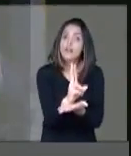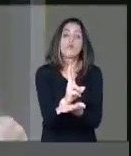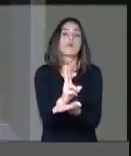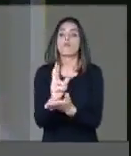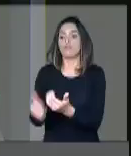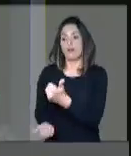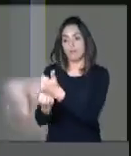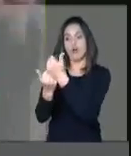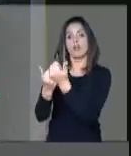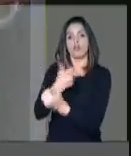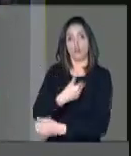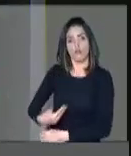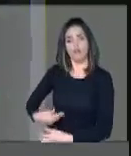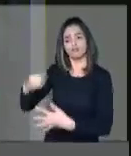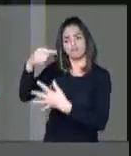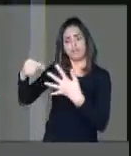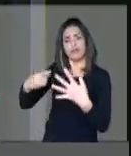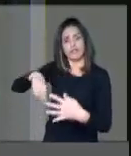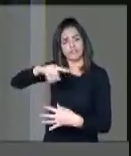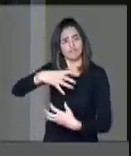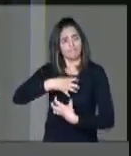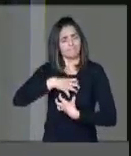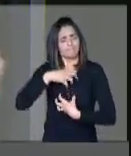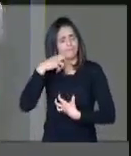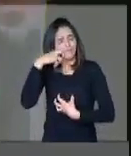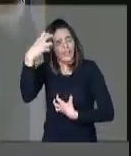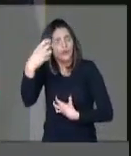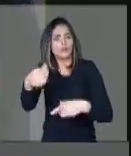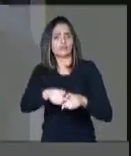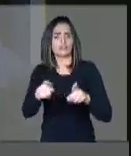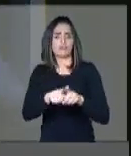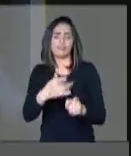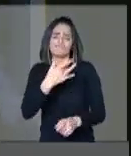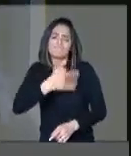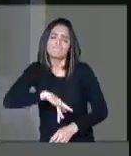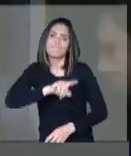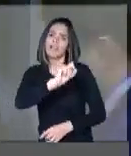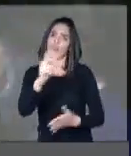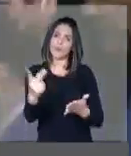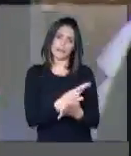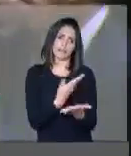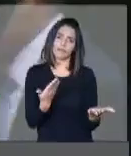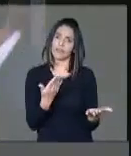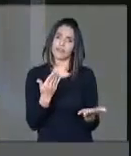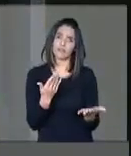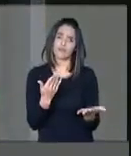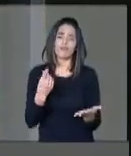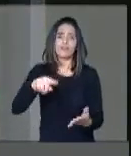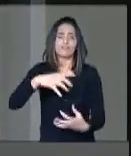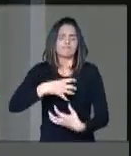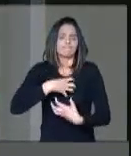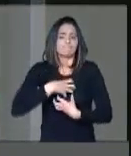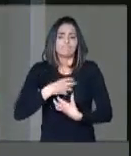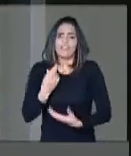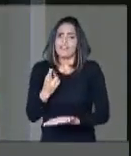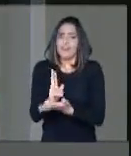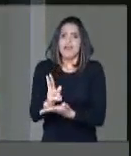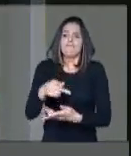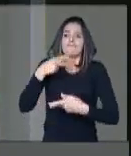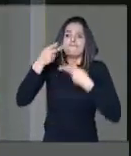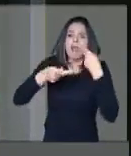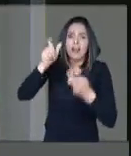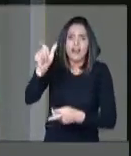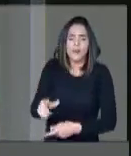apoiam o governo em outros pontos também se envergonharam, também lamentaram esse episódio, também não se sentem